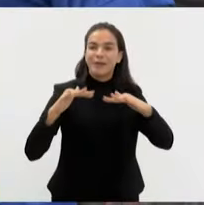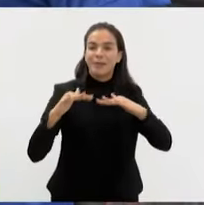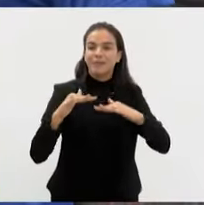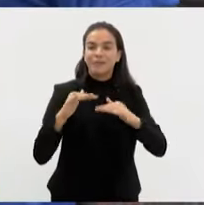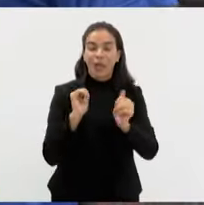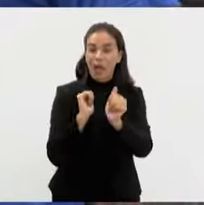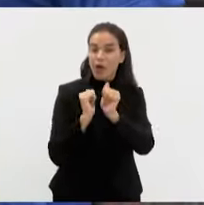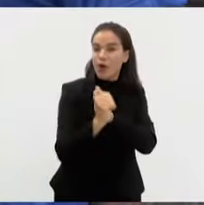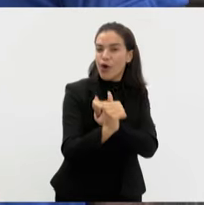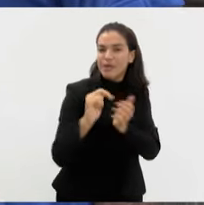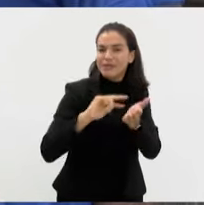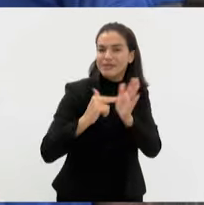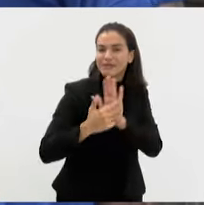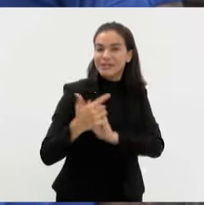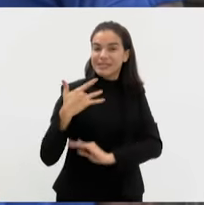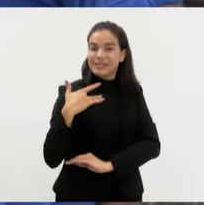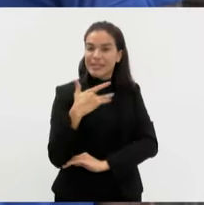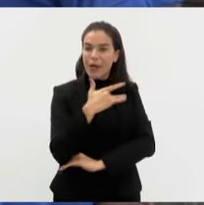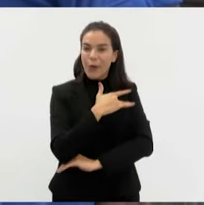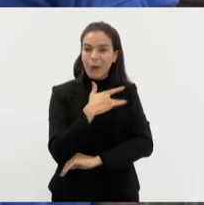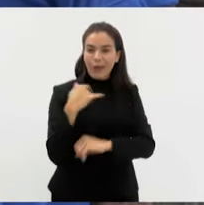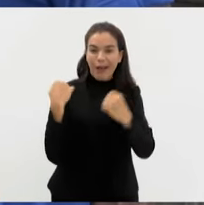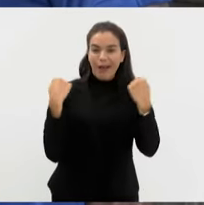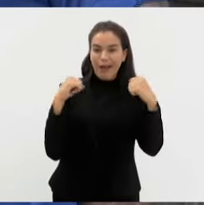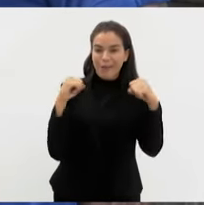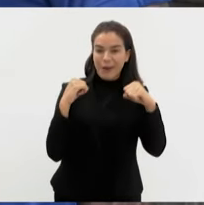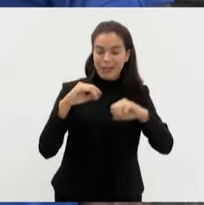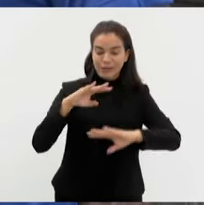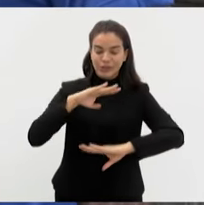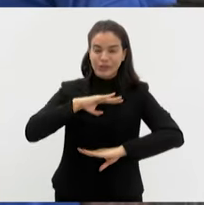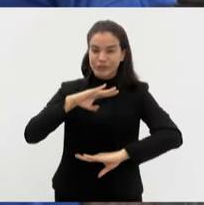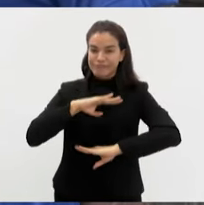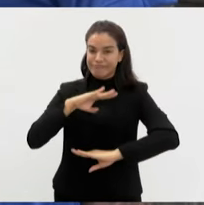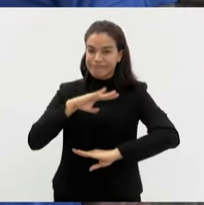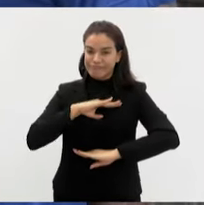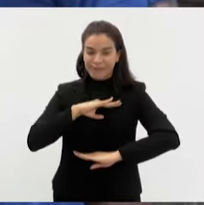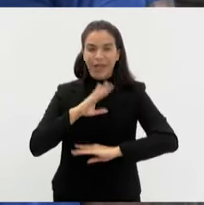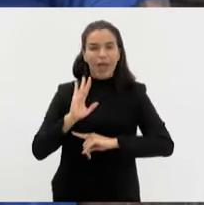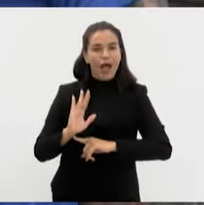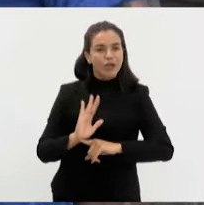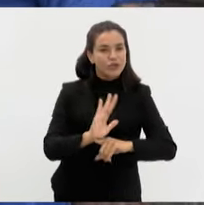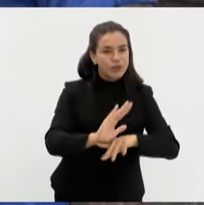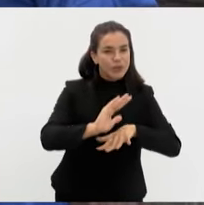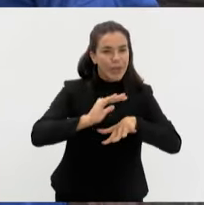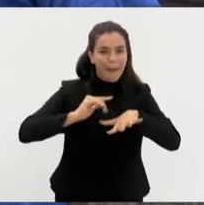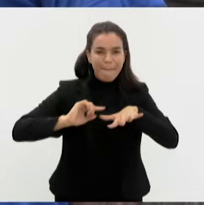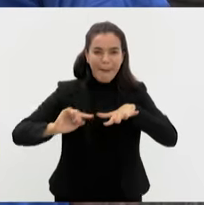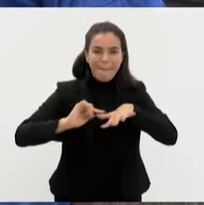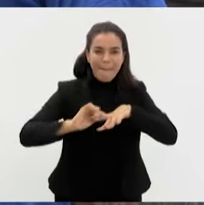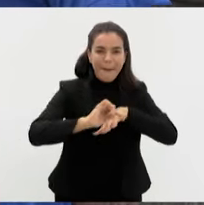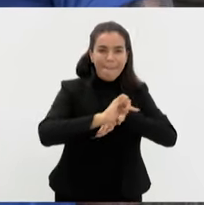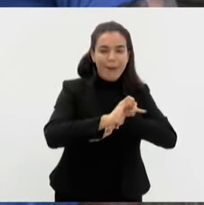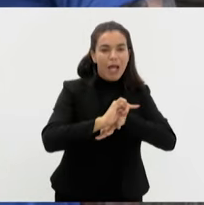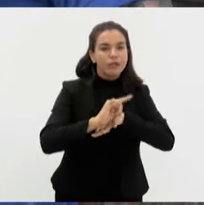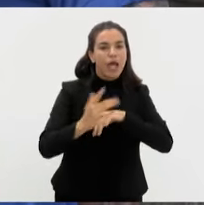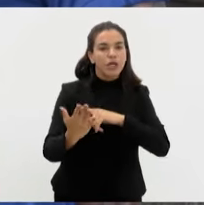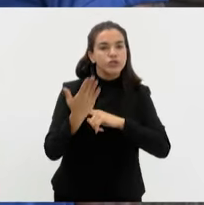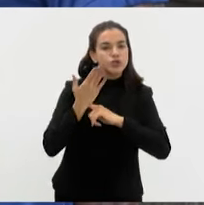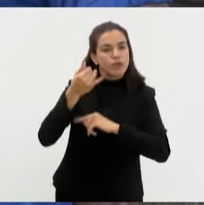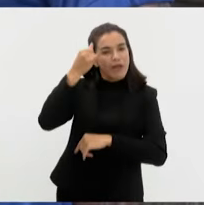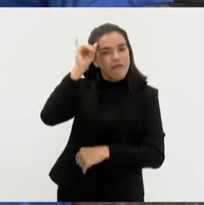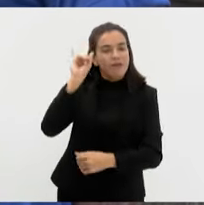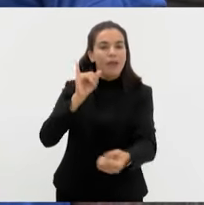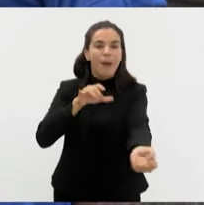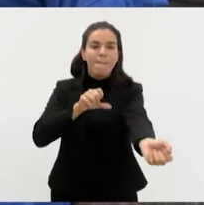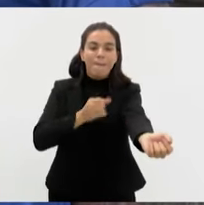corrida, ela é saúde, né? A prática de atividade física, ela ajuda em diversas situações médicas, previne